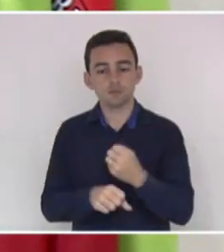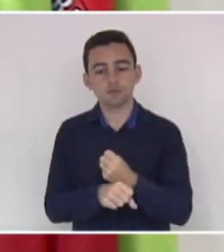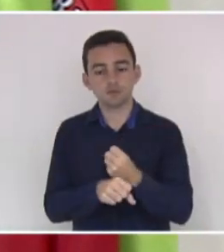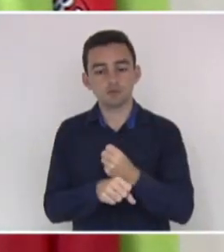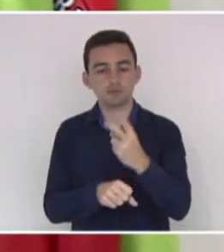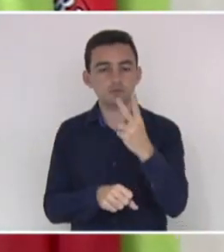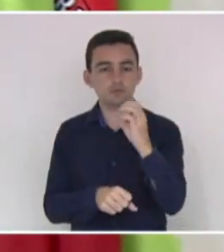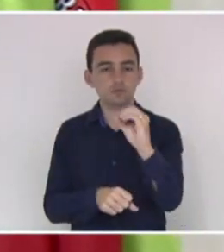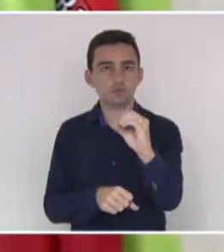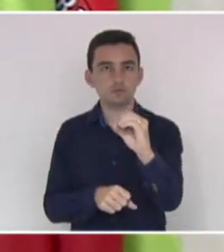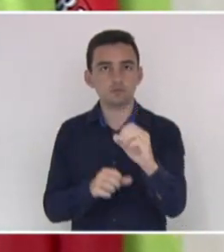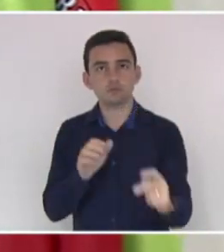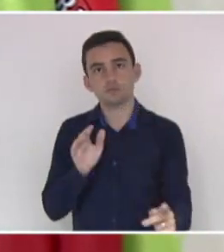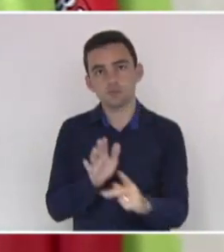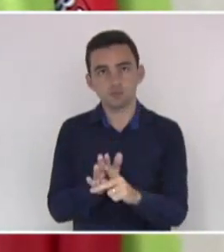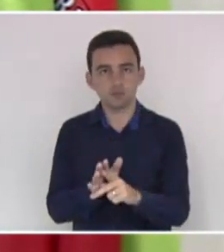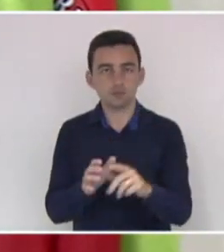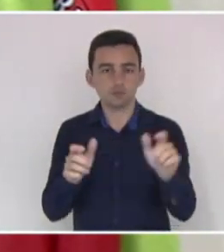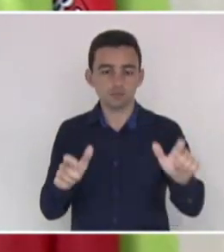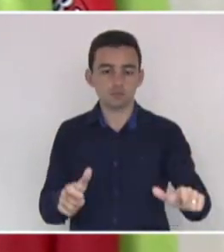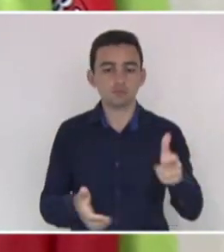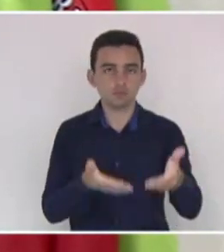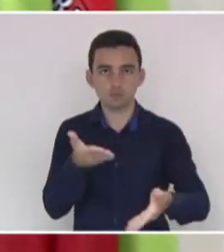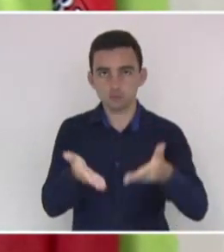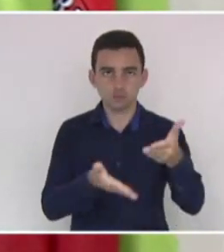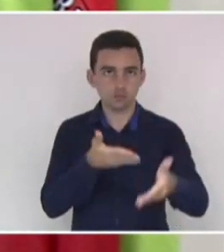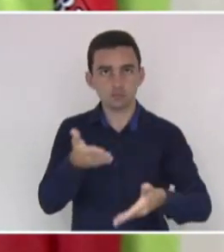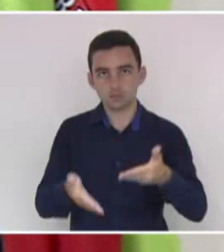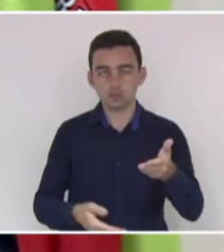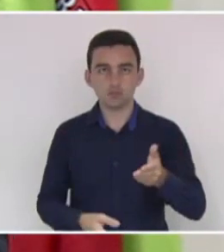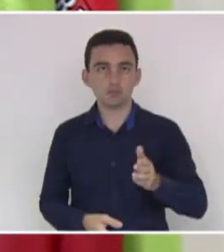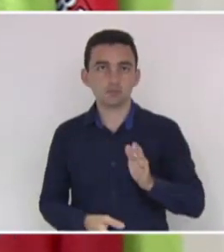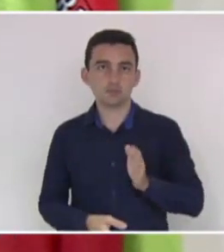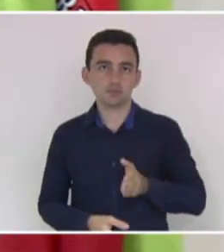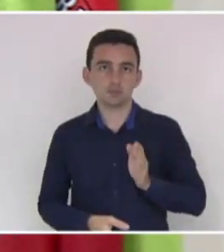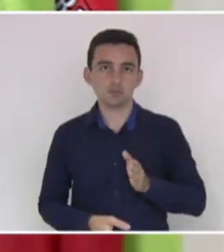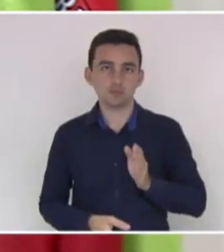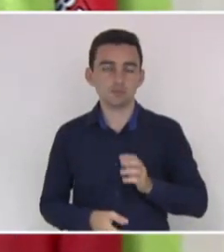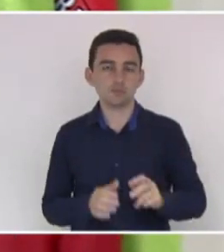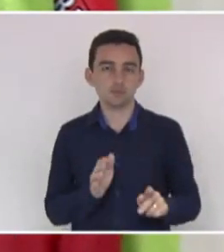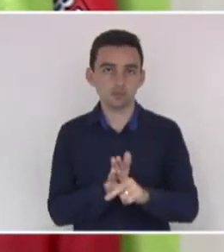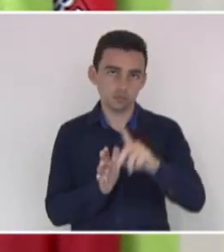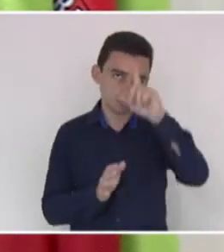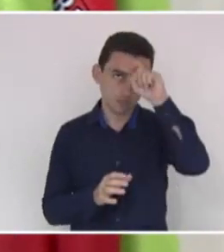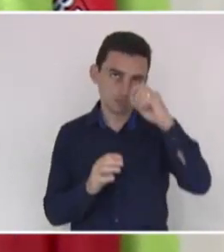da unidade de tratamento de AVC do Hospital Municipal São José.